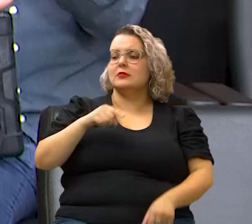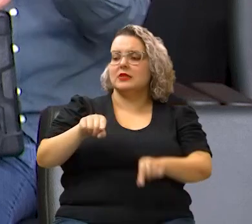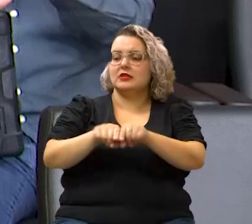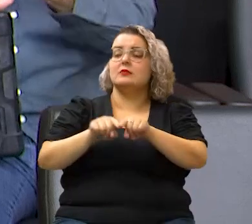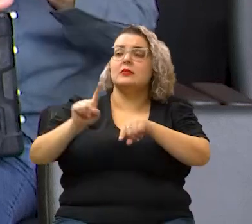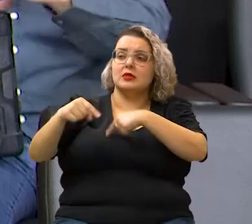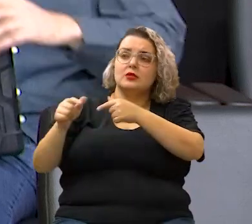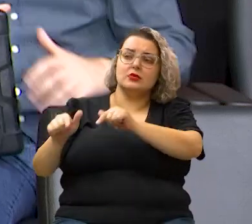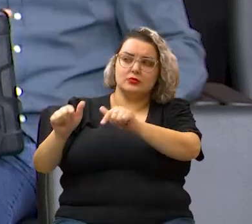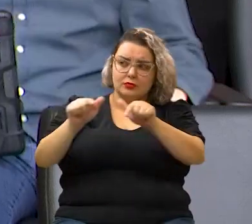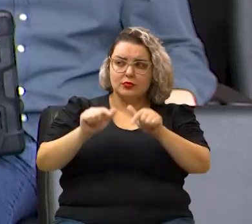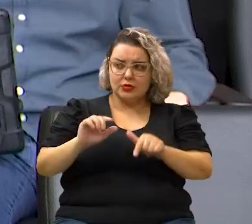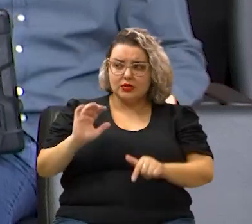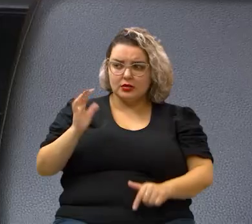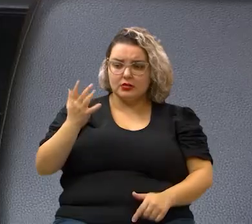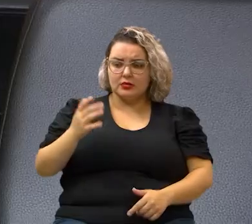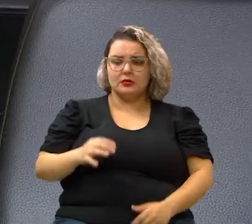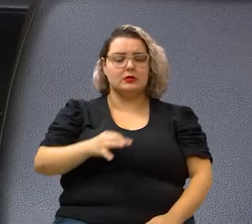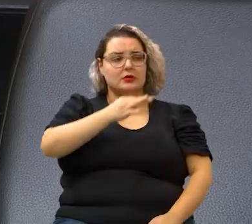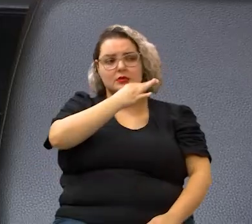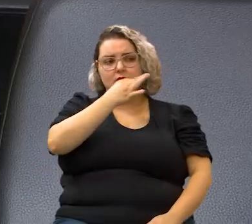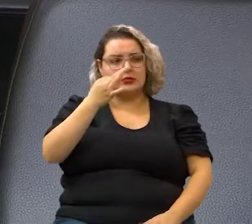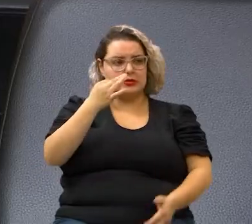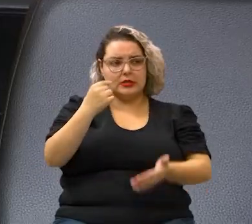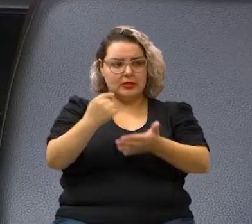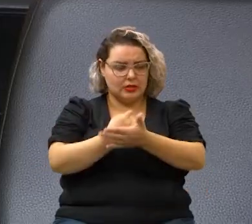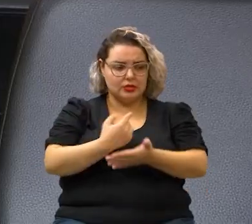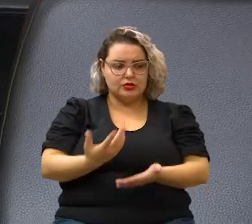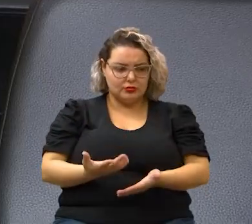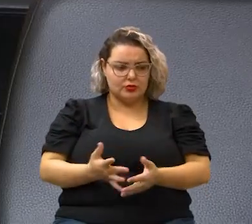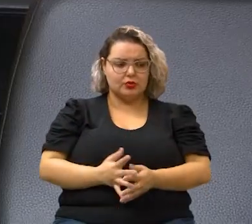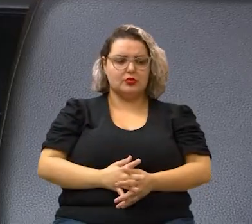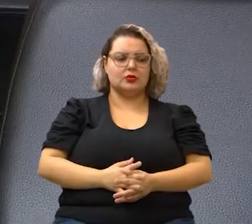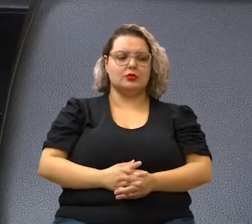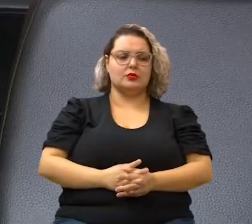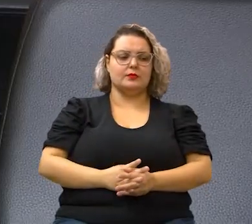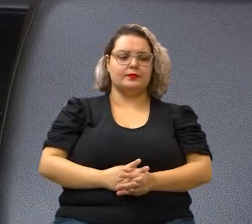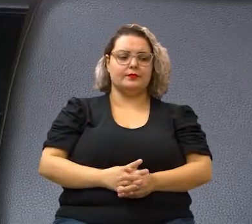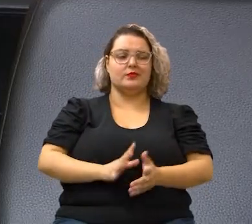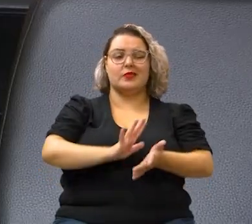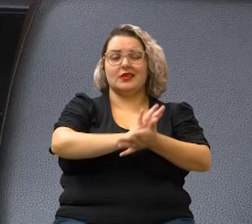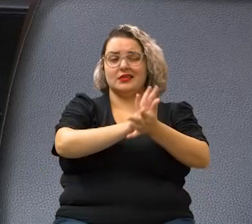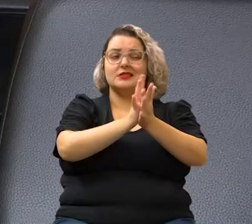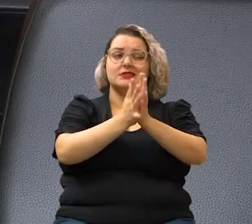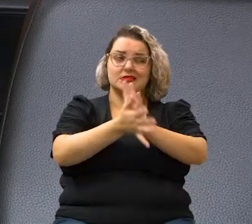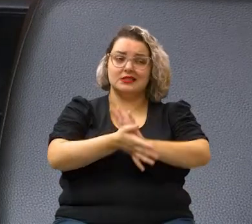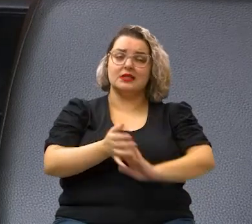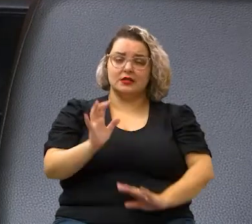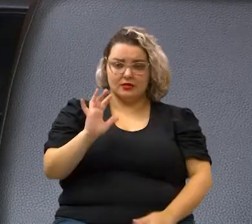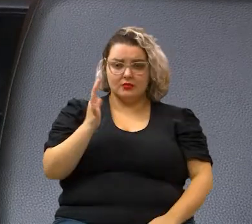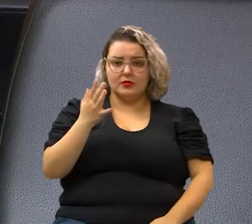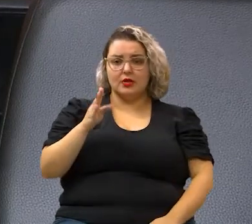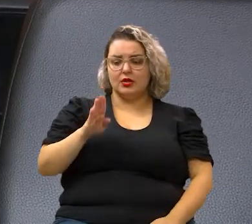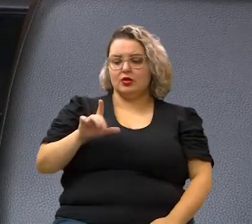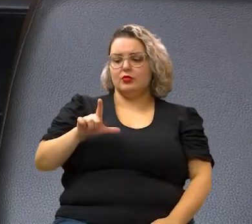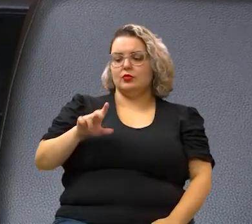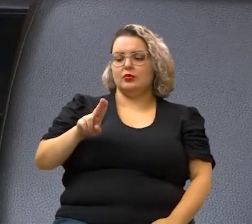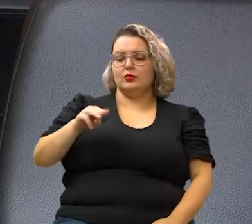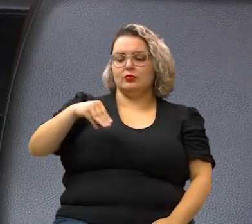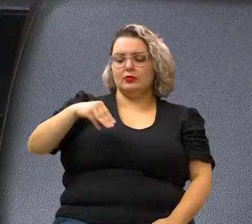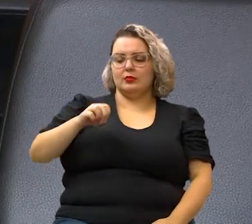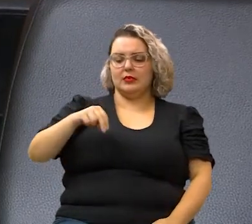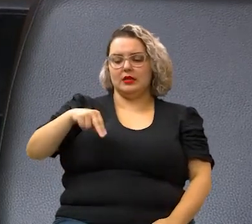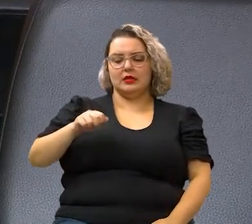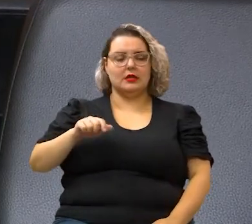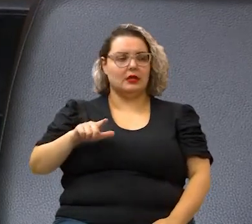Campinas, mas também em outros municípios? Excelente o seu questionamento. Essas tragédias que ocorreram, inclusive em